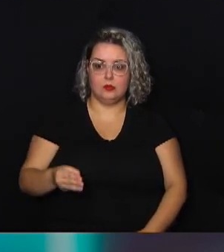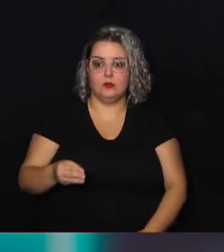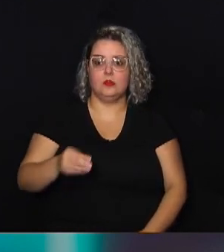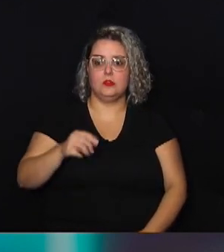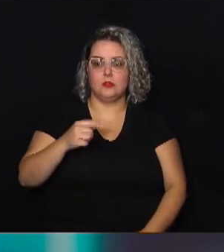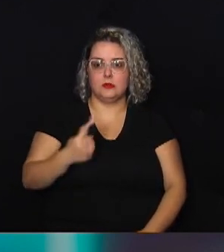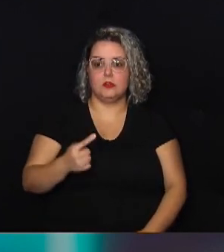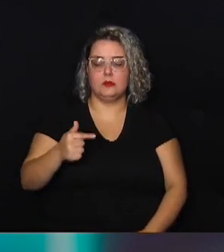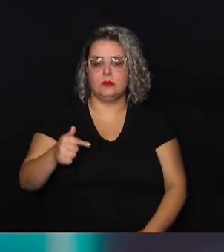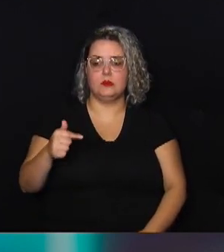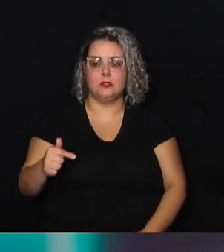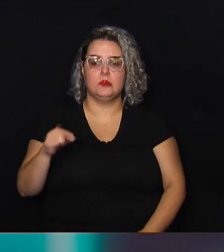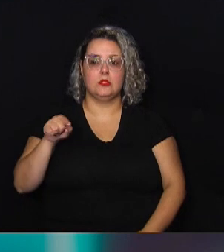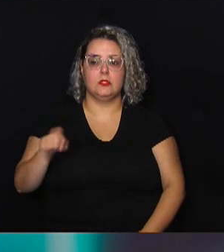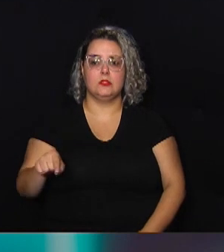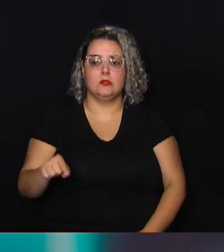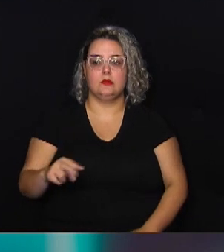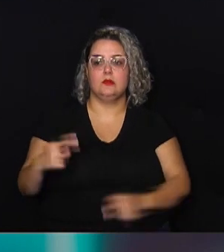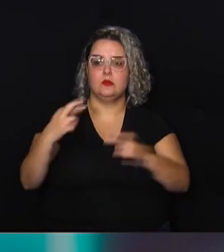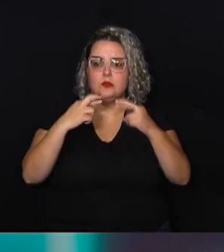290.187.000, a vigilância,